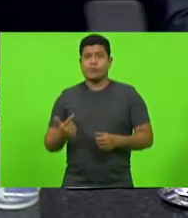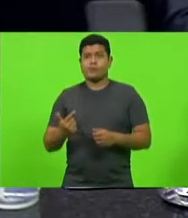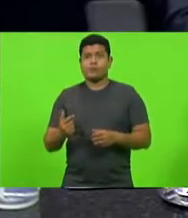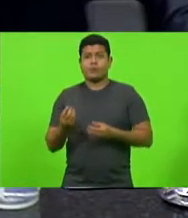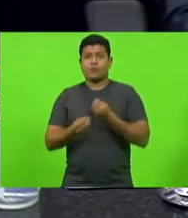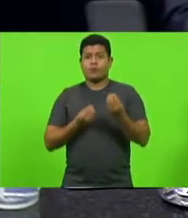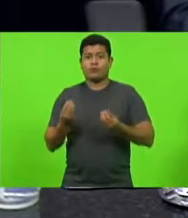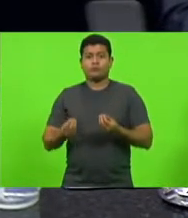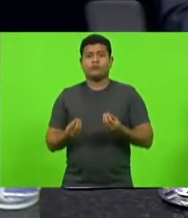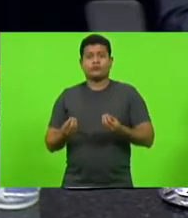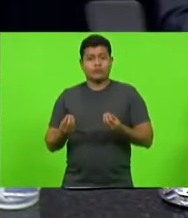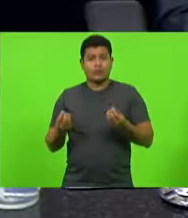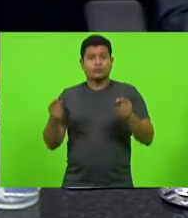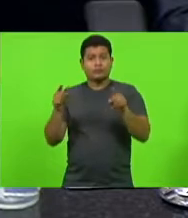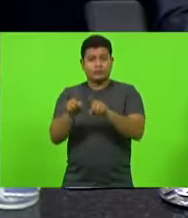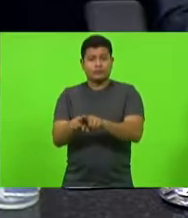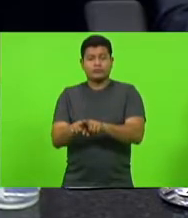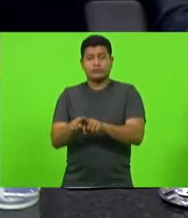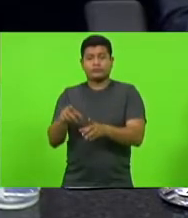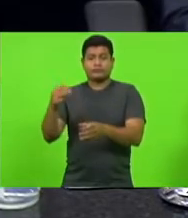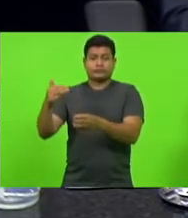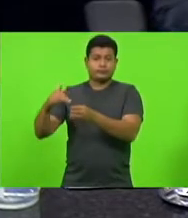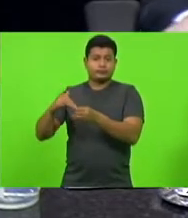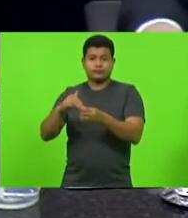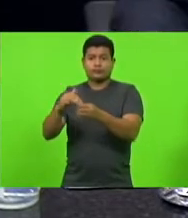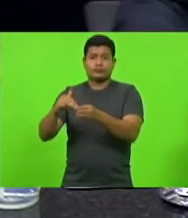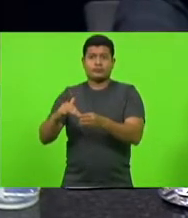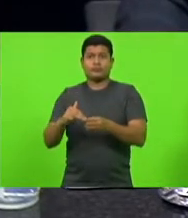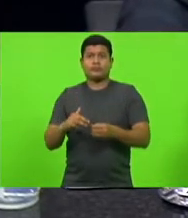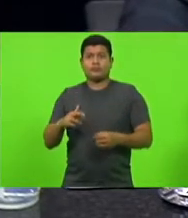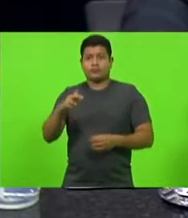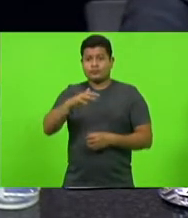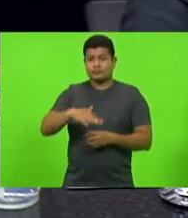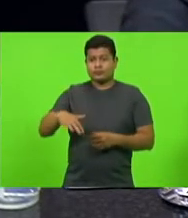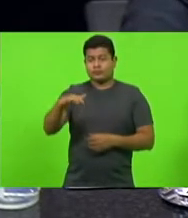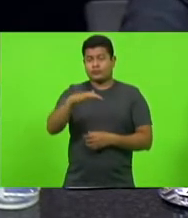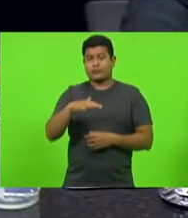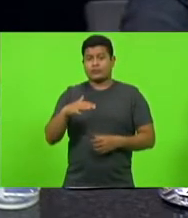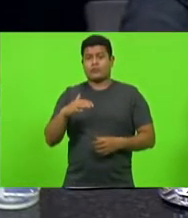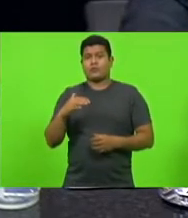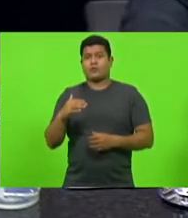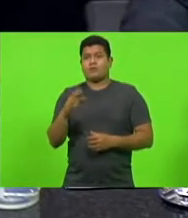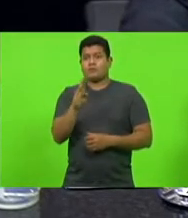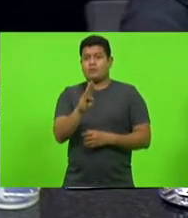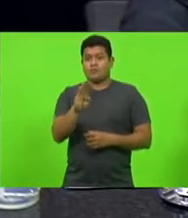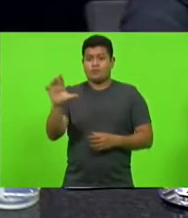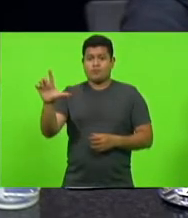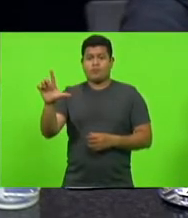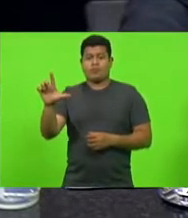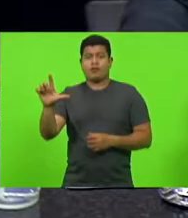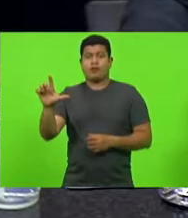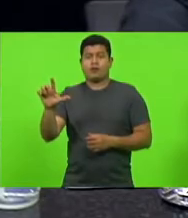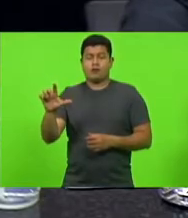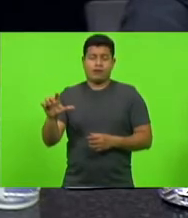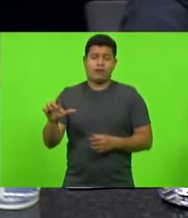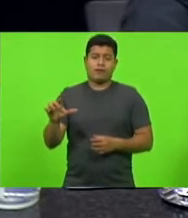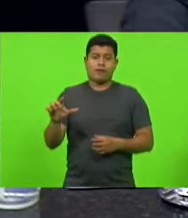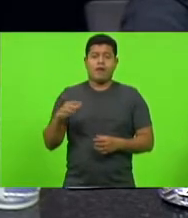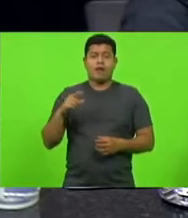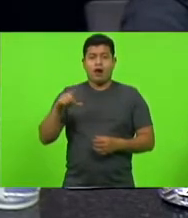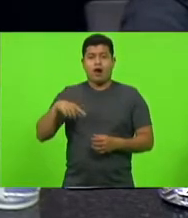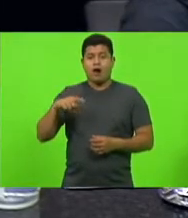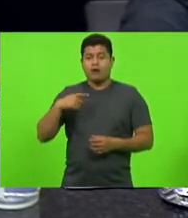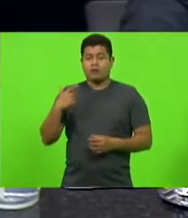consórcios municipais. Tá, a região metropolitana de Blumenau, embora seja uma grande conquista da